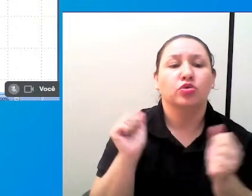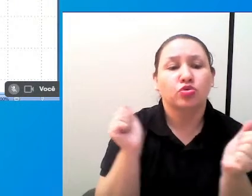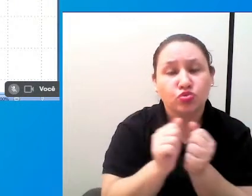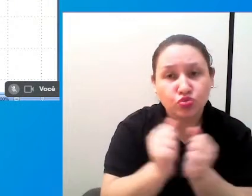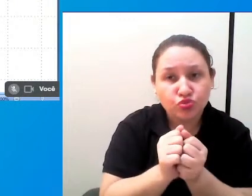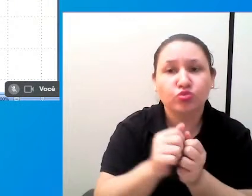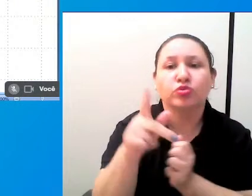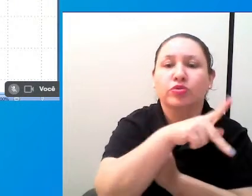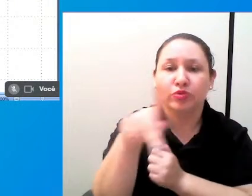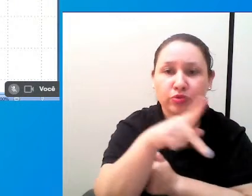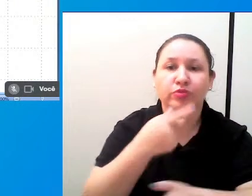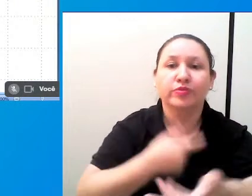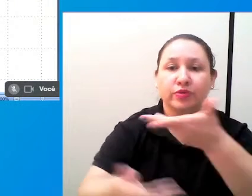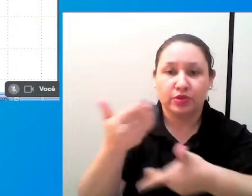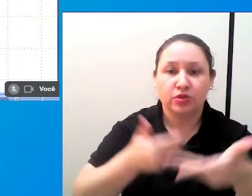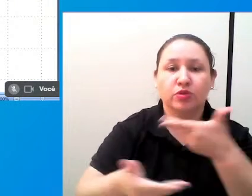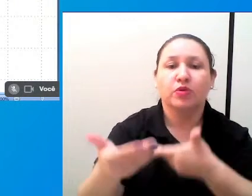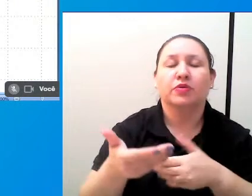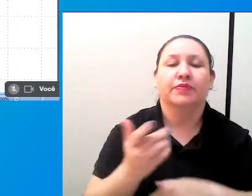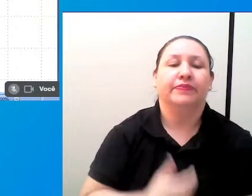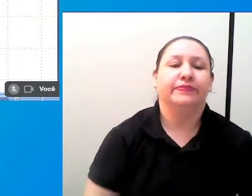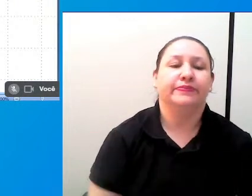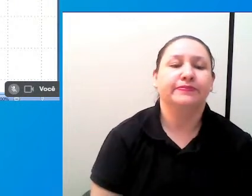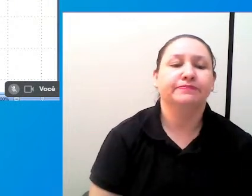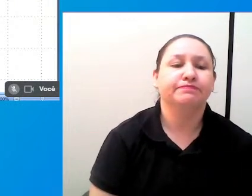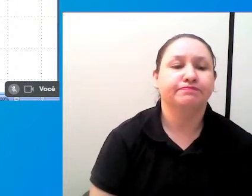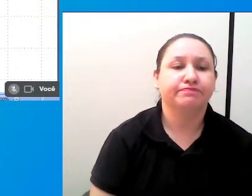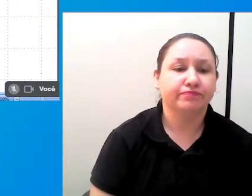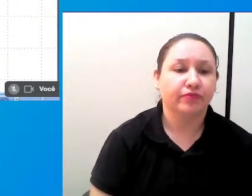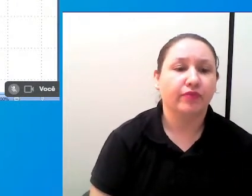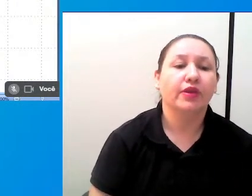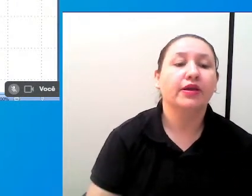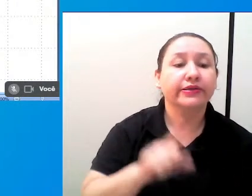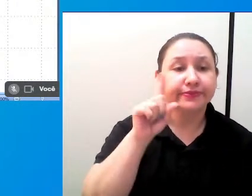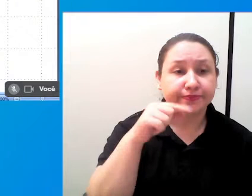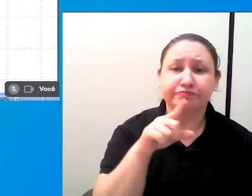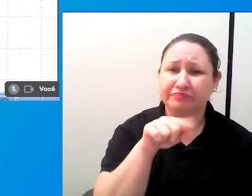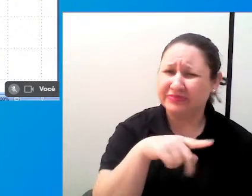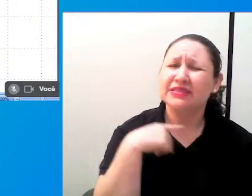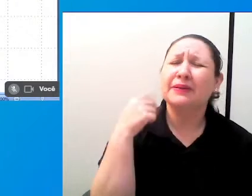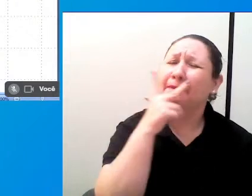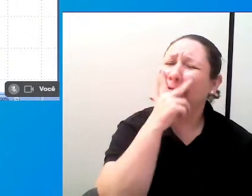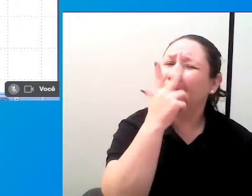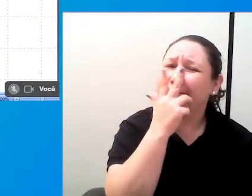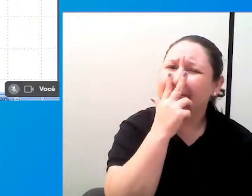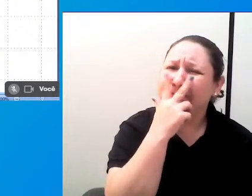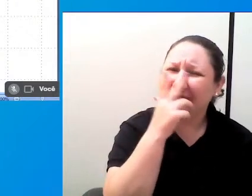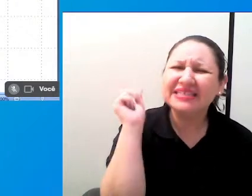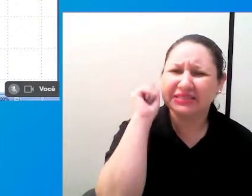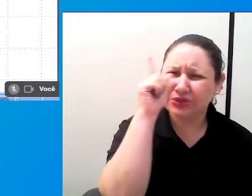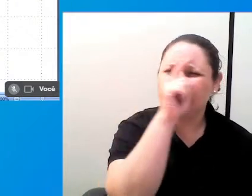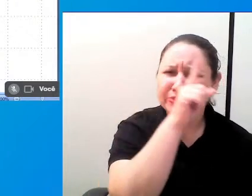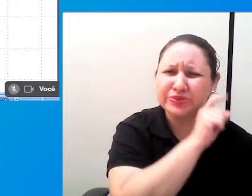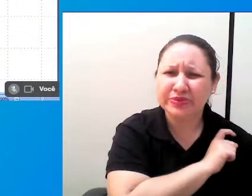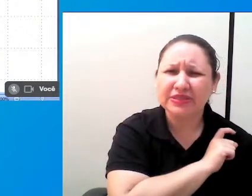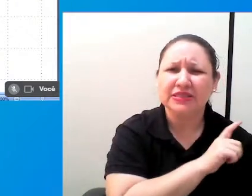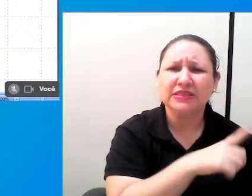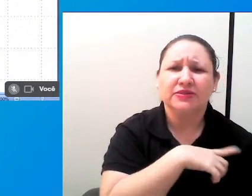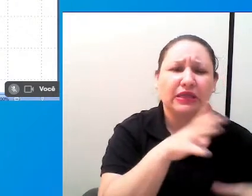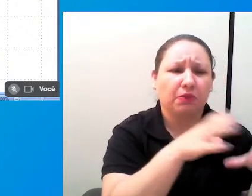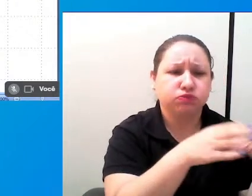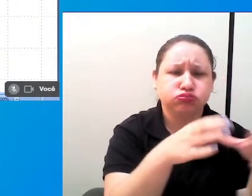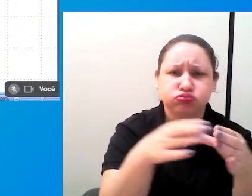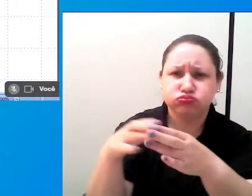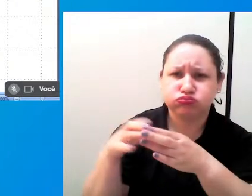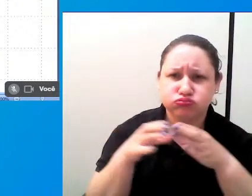que estejam relacionados com as disciplinas. Esse é um programa relativamente trabalhoso, né? Dividir uma